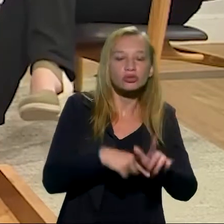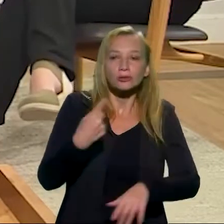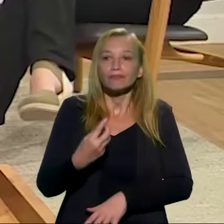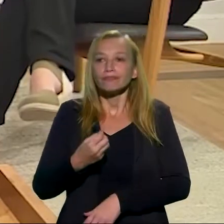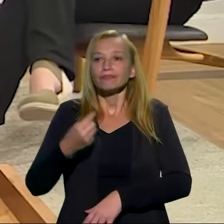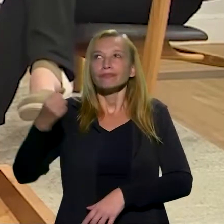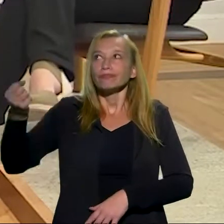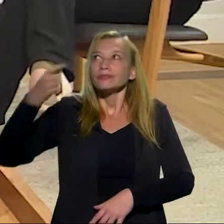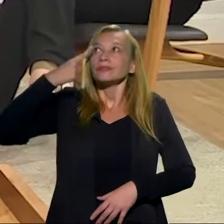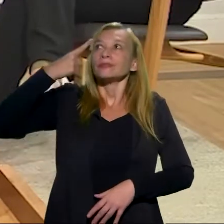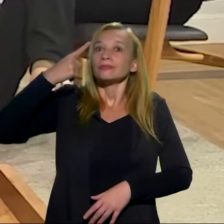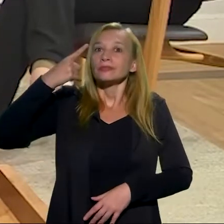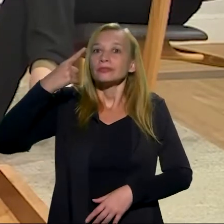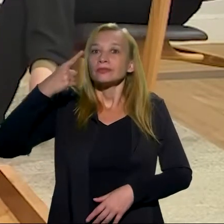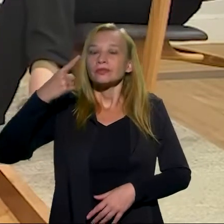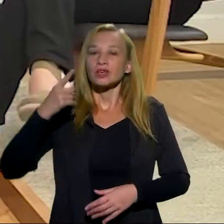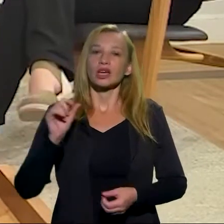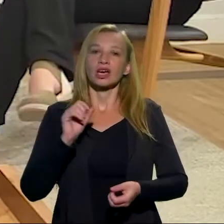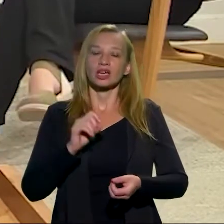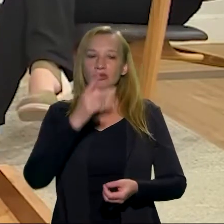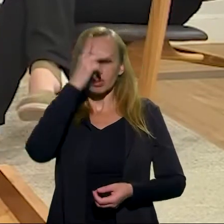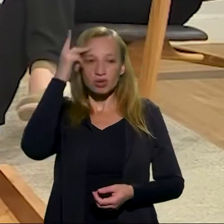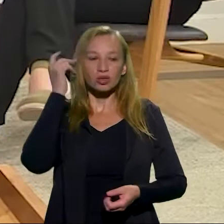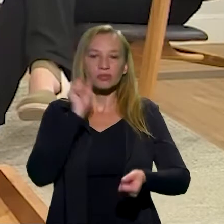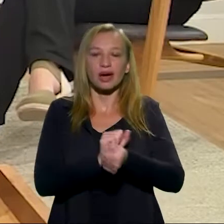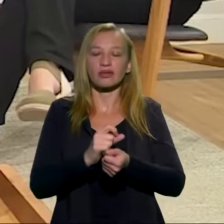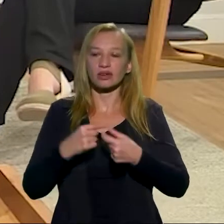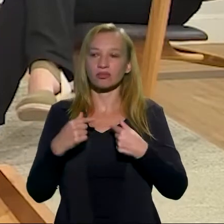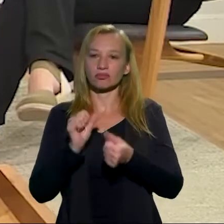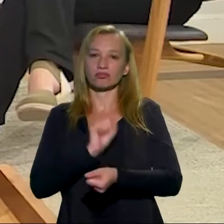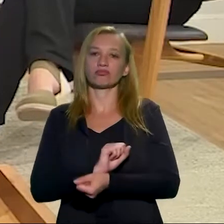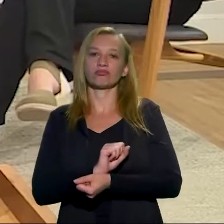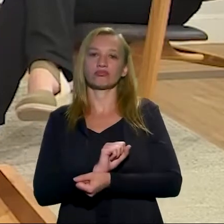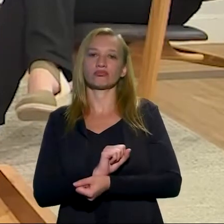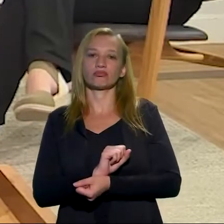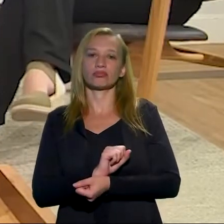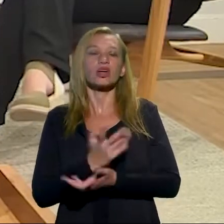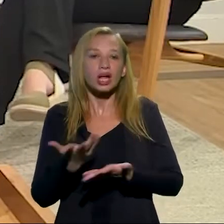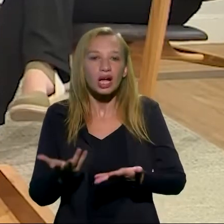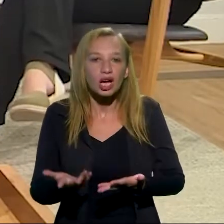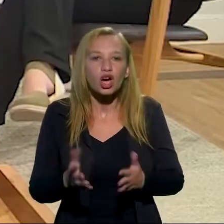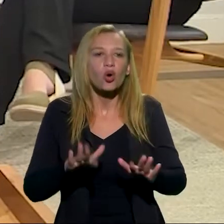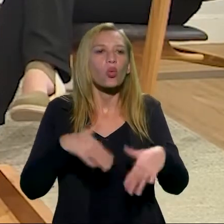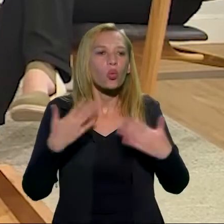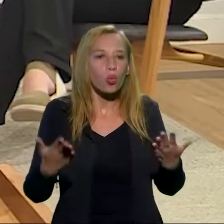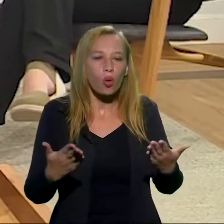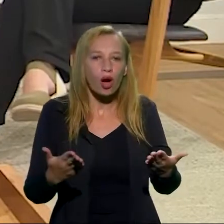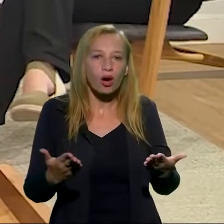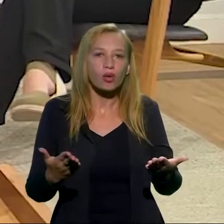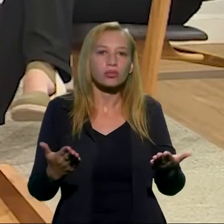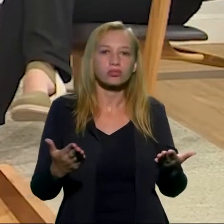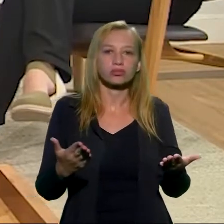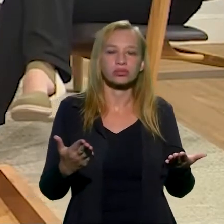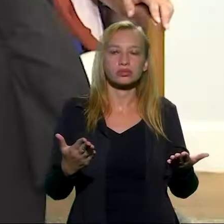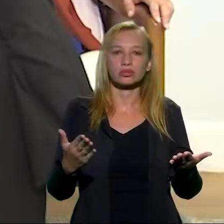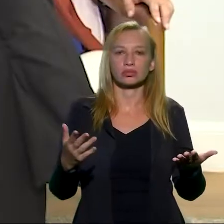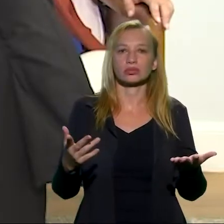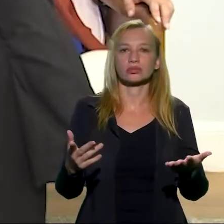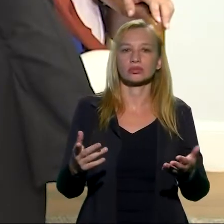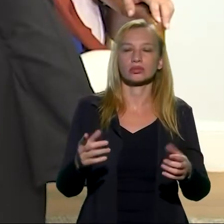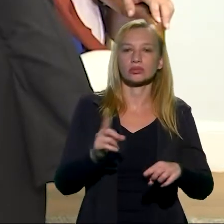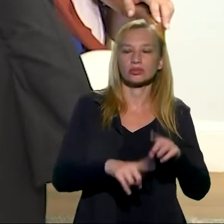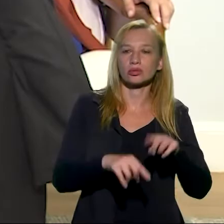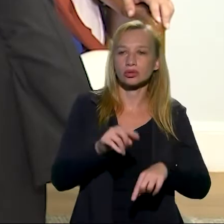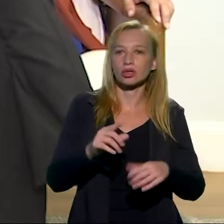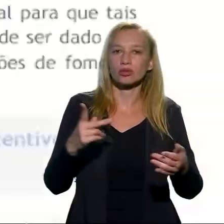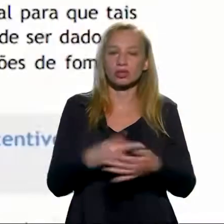e justamente tirar as pessoas da zona de conforto. Quais são os instrumentos hoje que estão disponíveis para que isso aconteça no